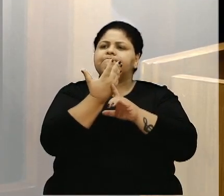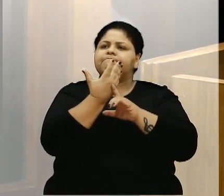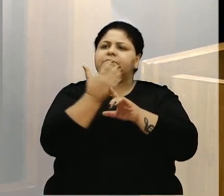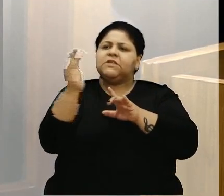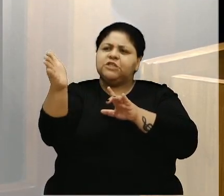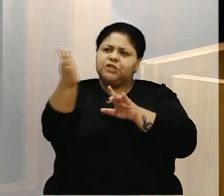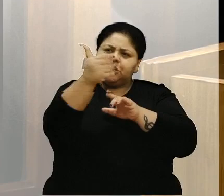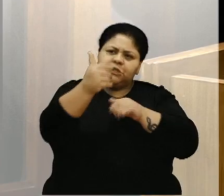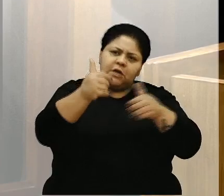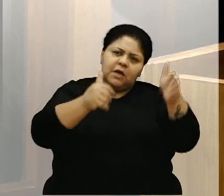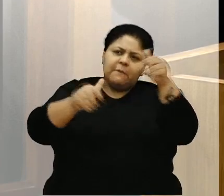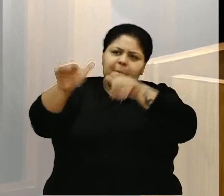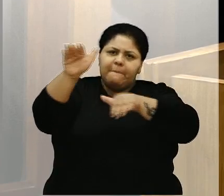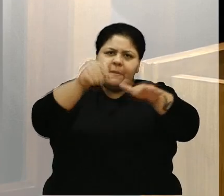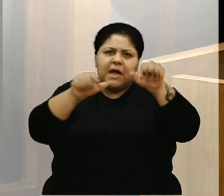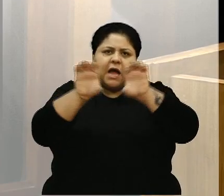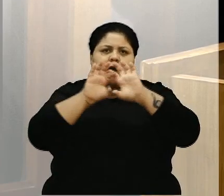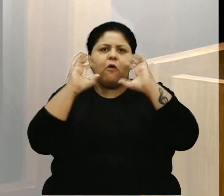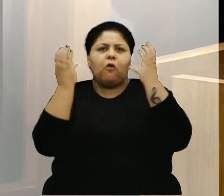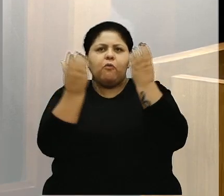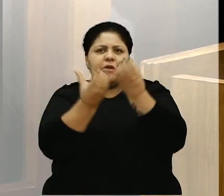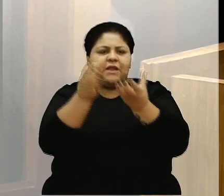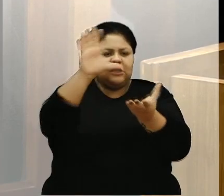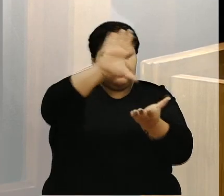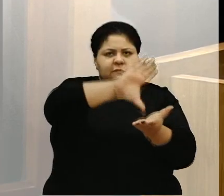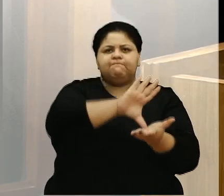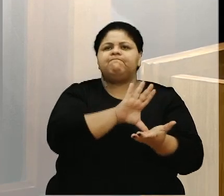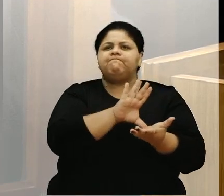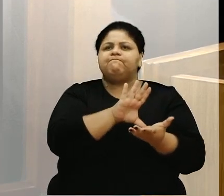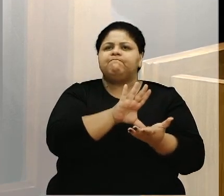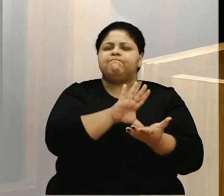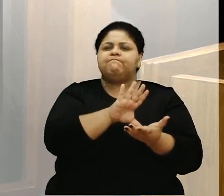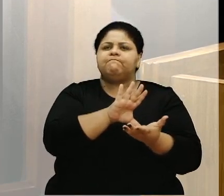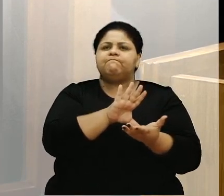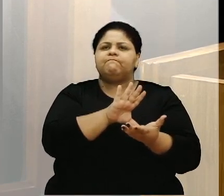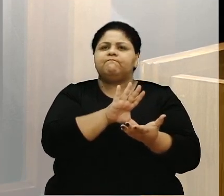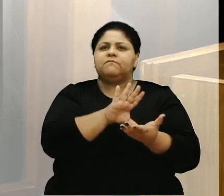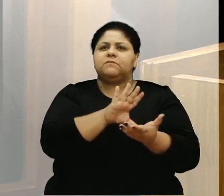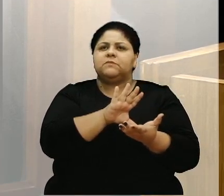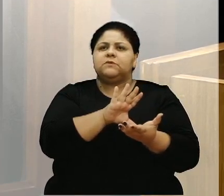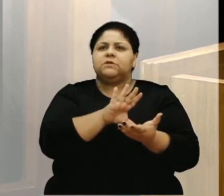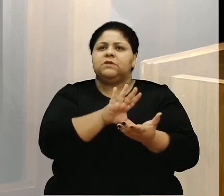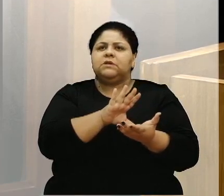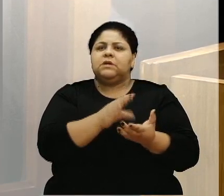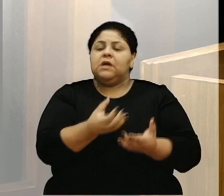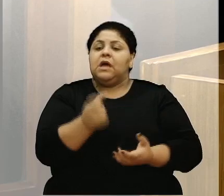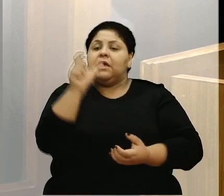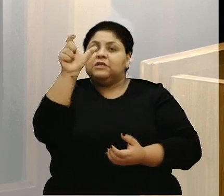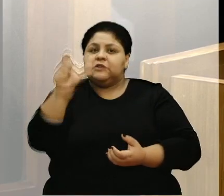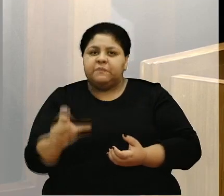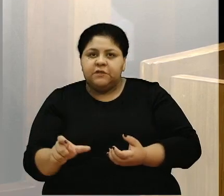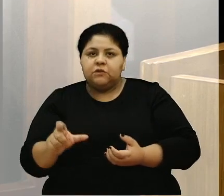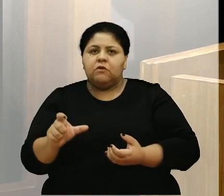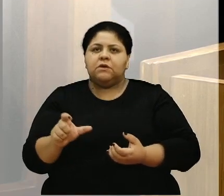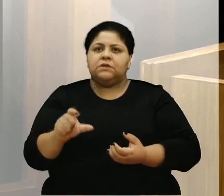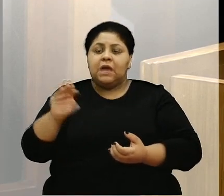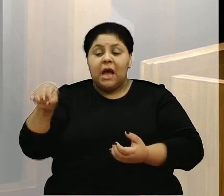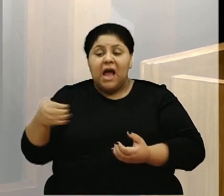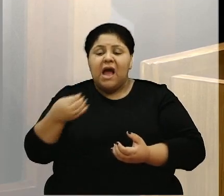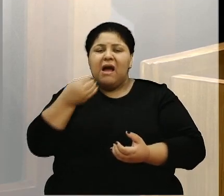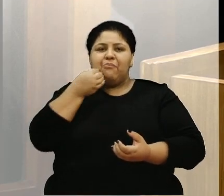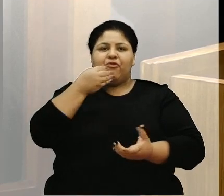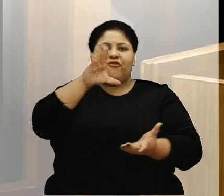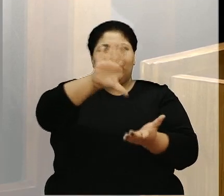a comunidade para aquela praça, fazer com que as pessoas de bem ocupem as praças.